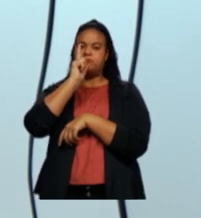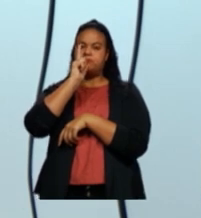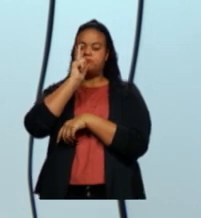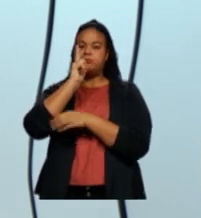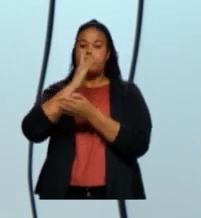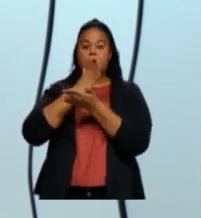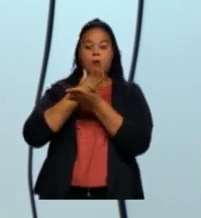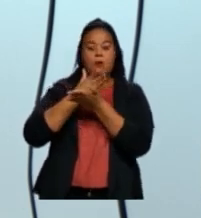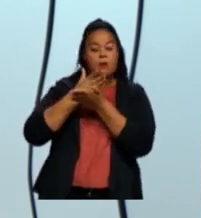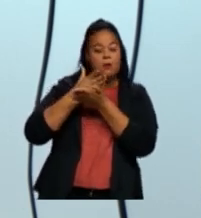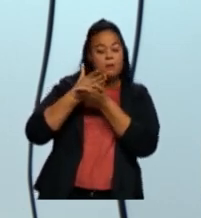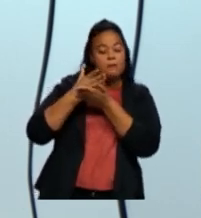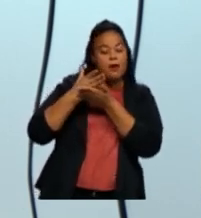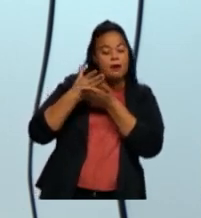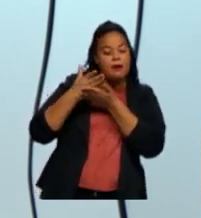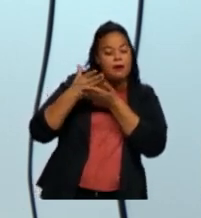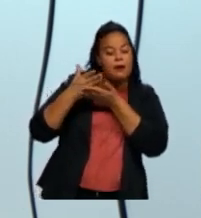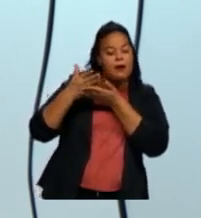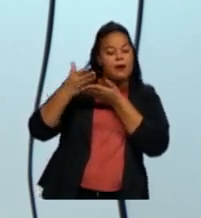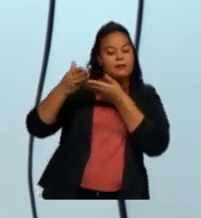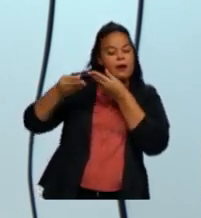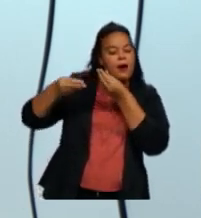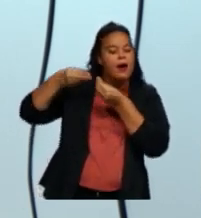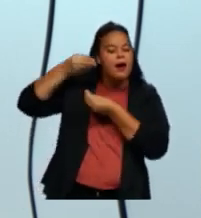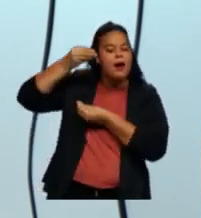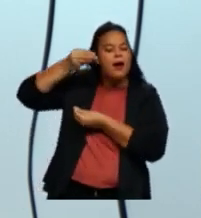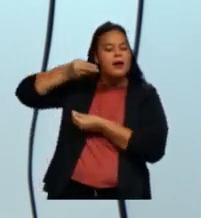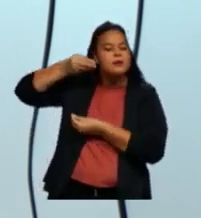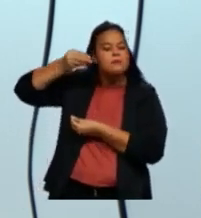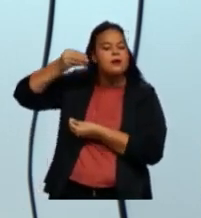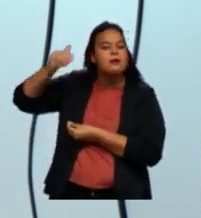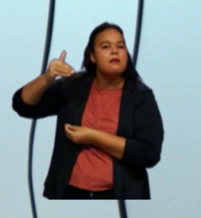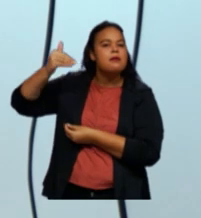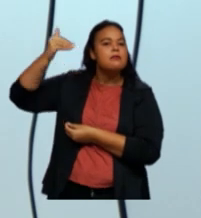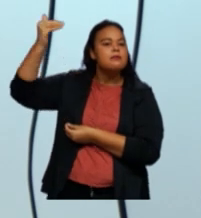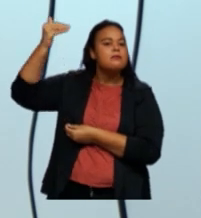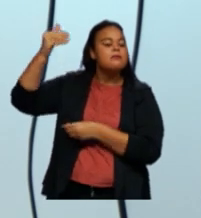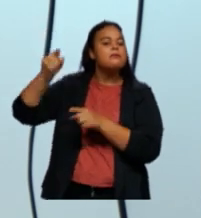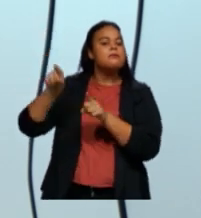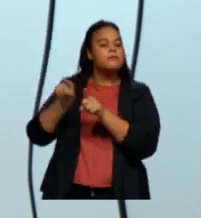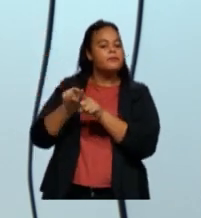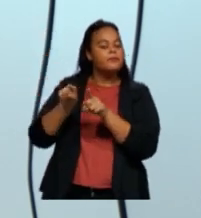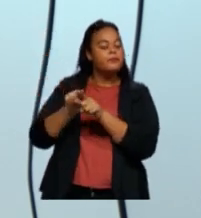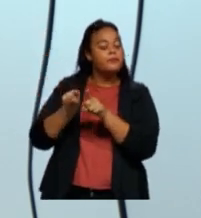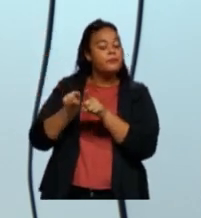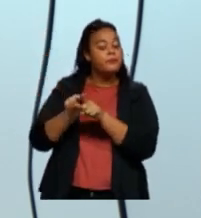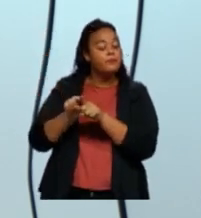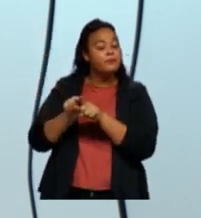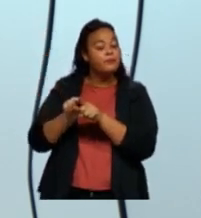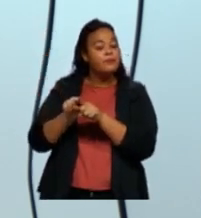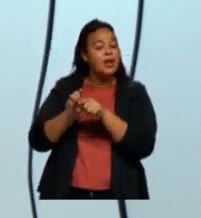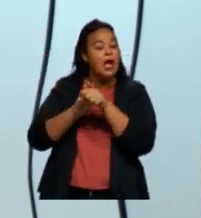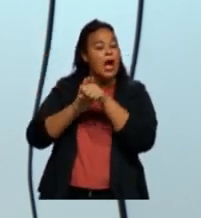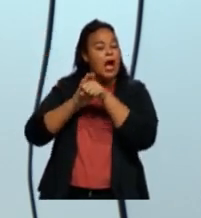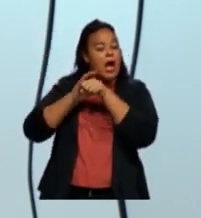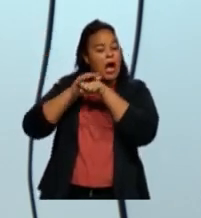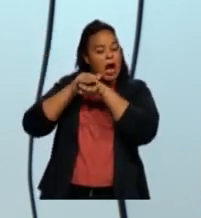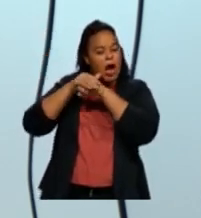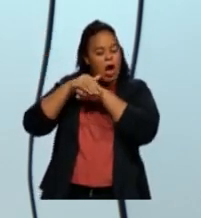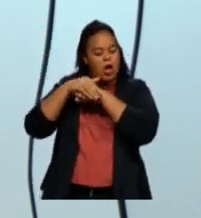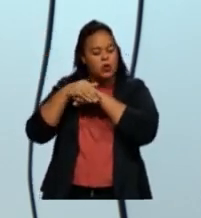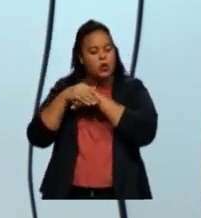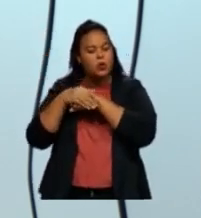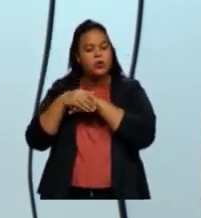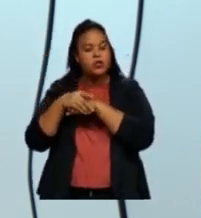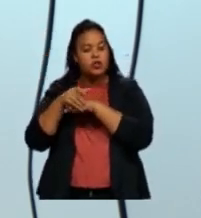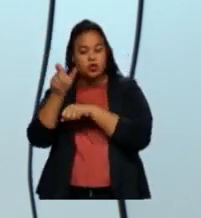está preparando para uma fase mais adulta. E à noite também, enquanto o adolescente